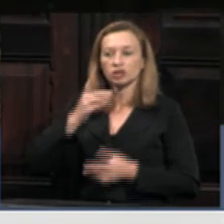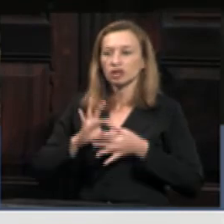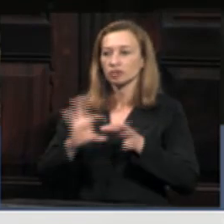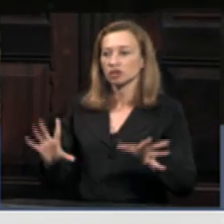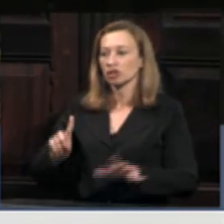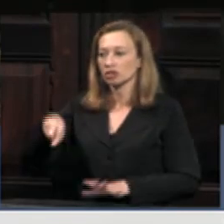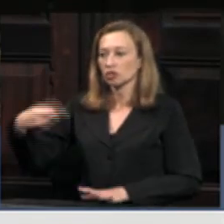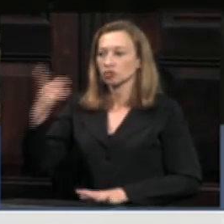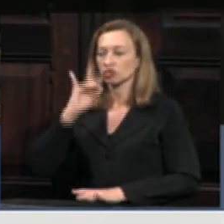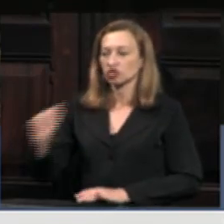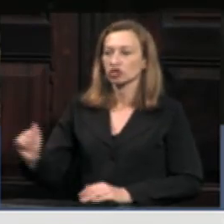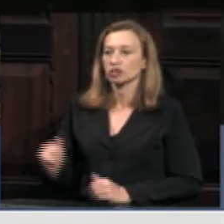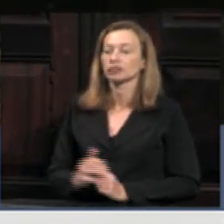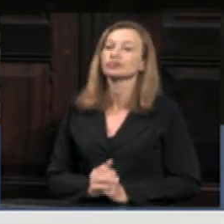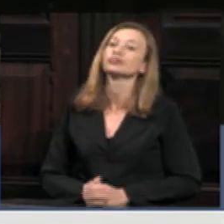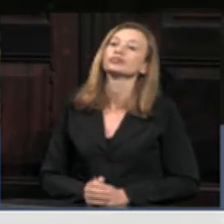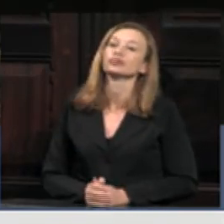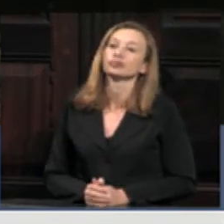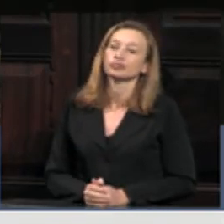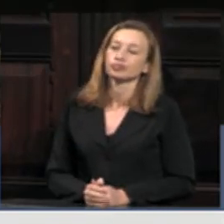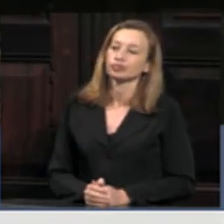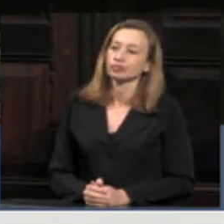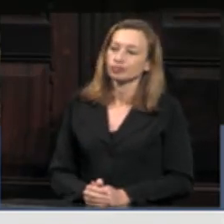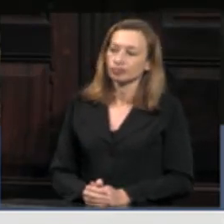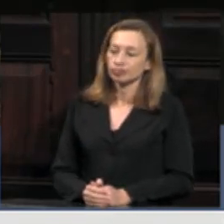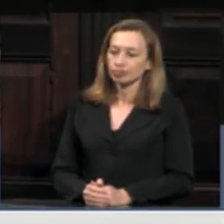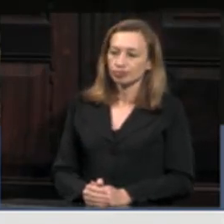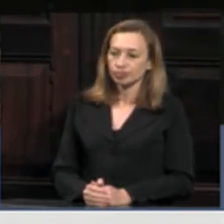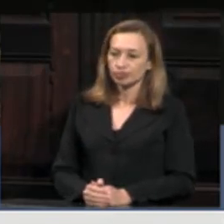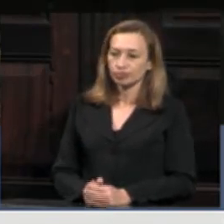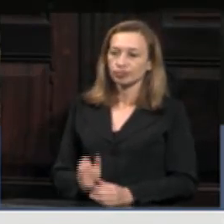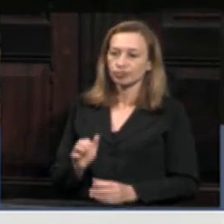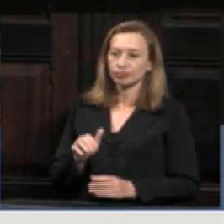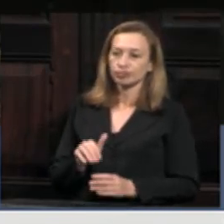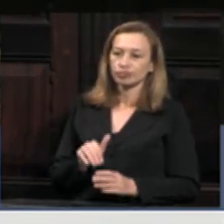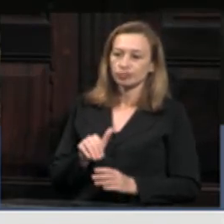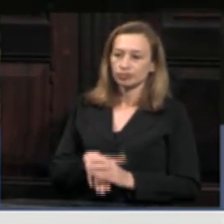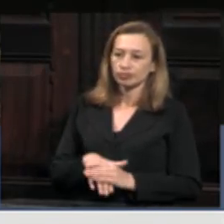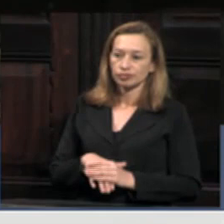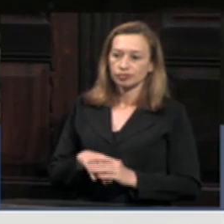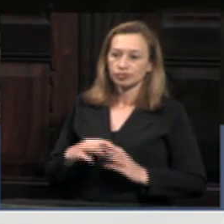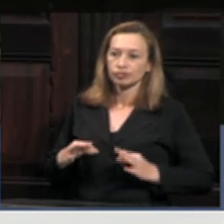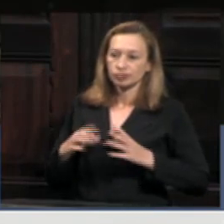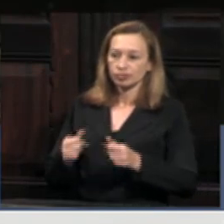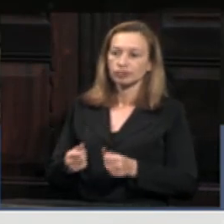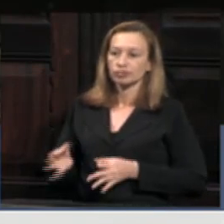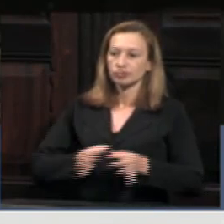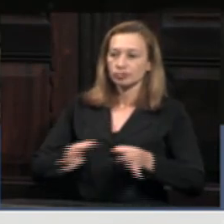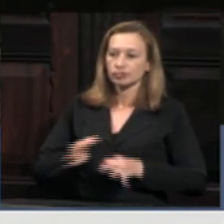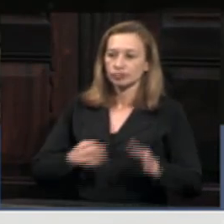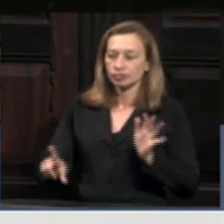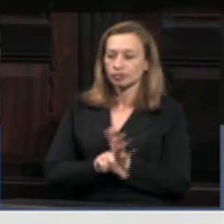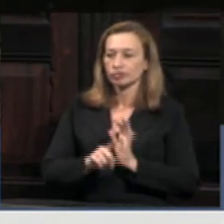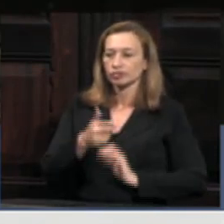adiada a votação por falta de quórum. Veto total aposto ao projeto de lei